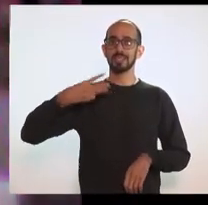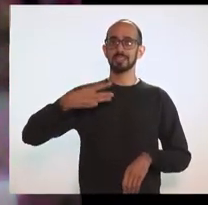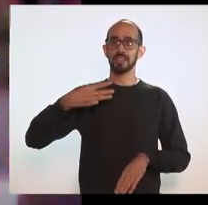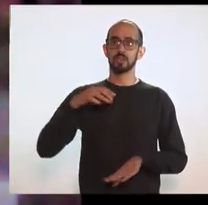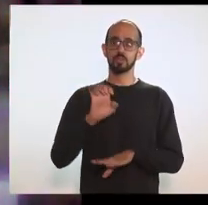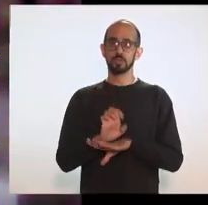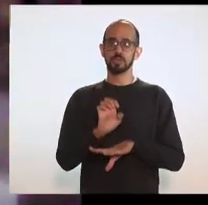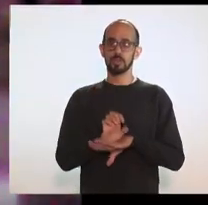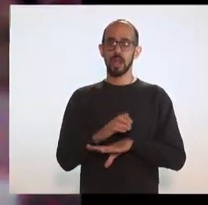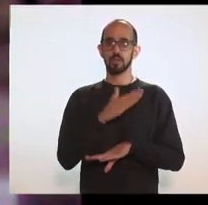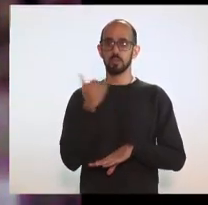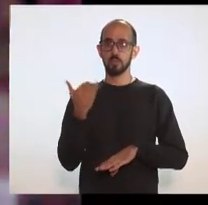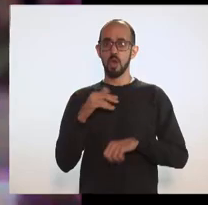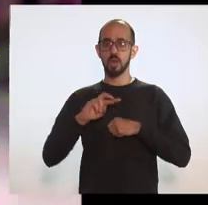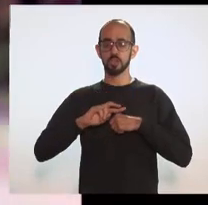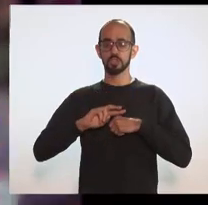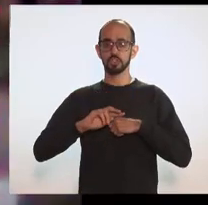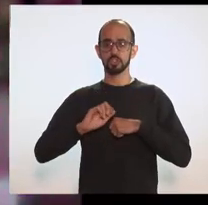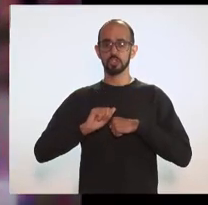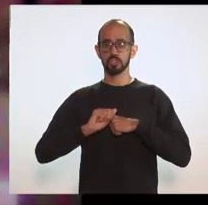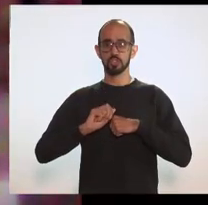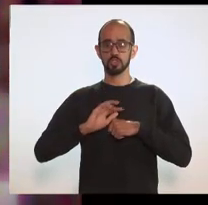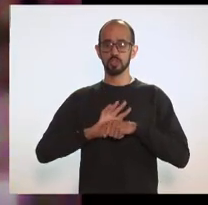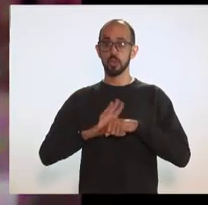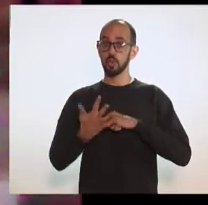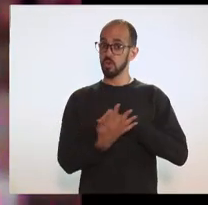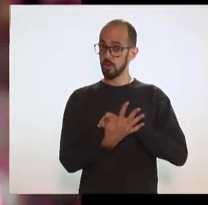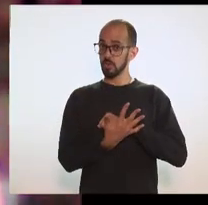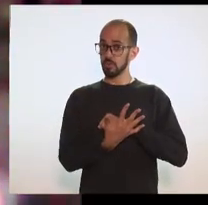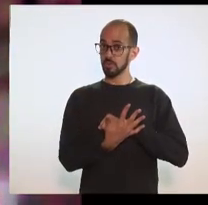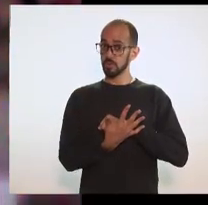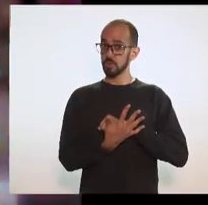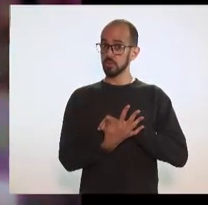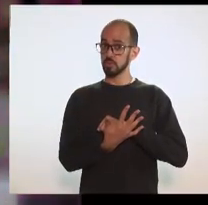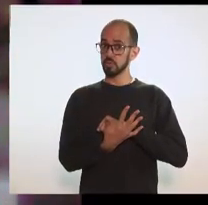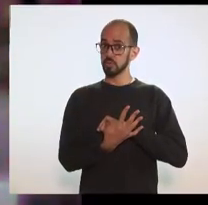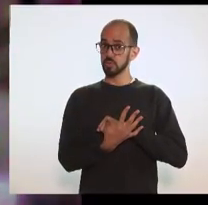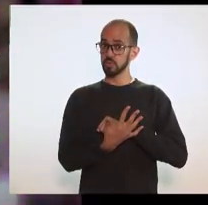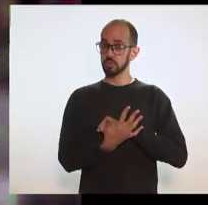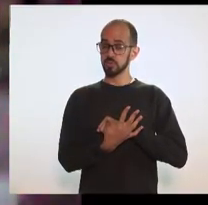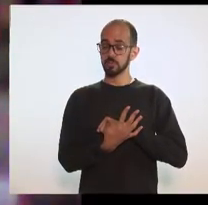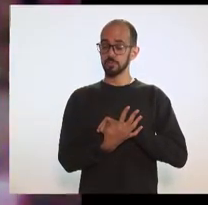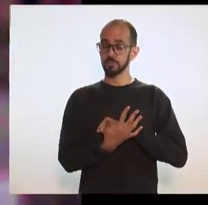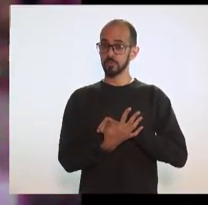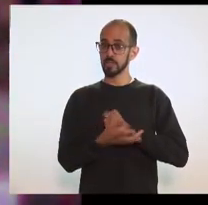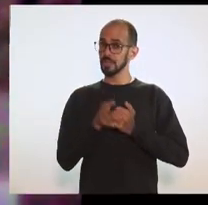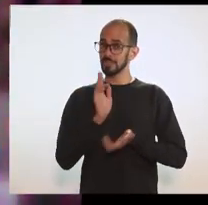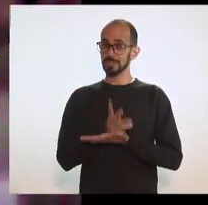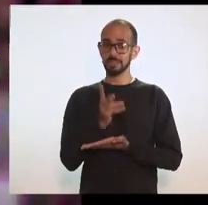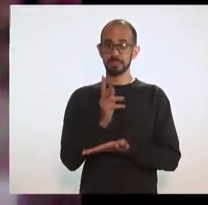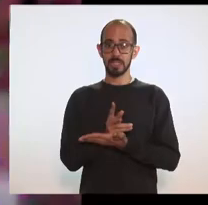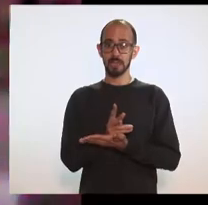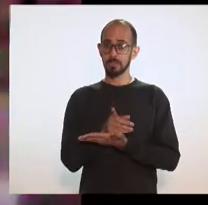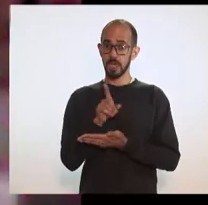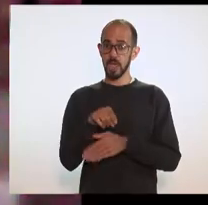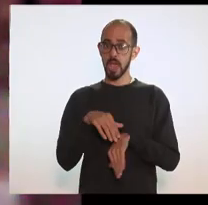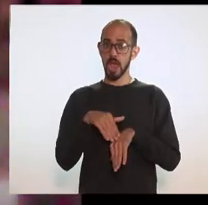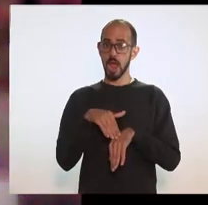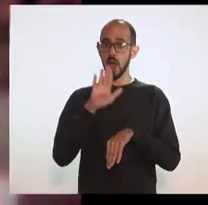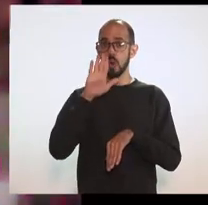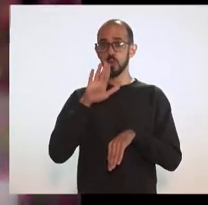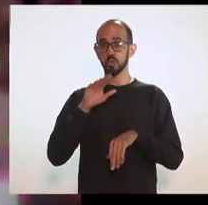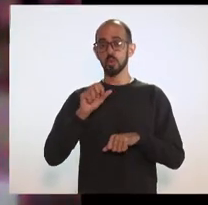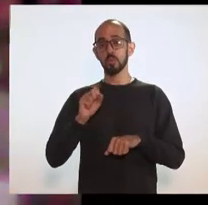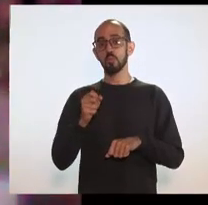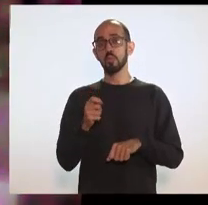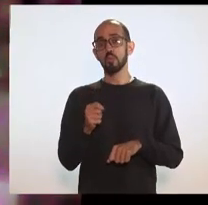proporção de mortes na corri de 19 meses que começou a pandemia nosso patamar sempre foi muito alto tivemos